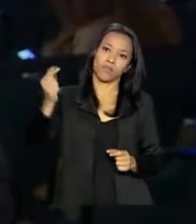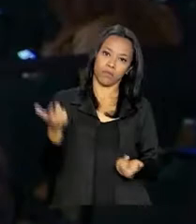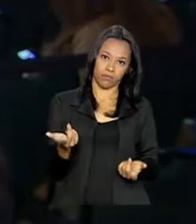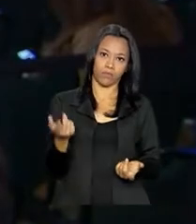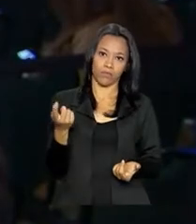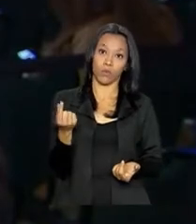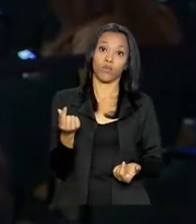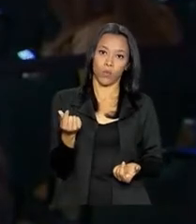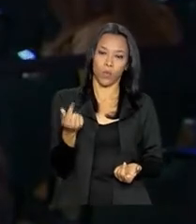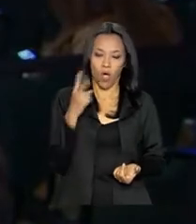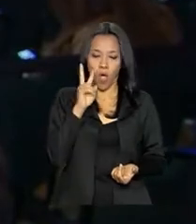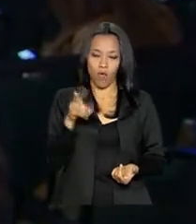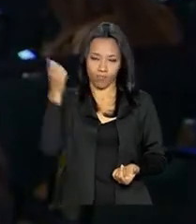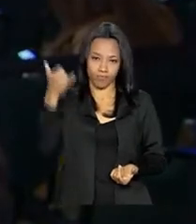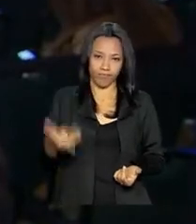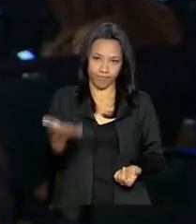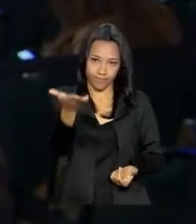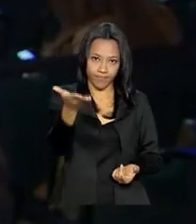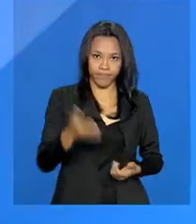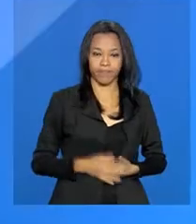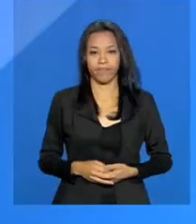que o presidente Michel Temer falou.